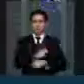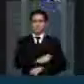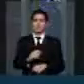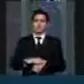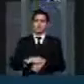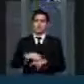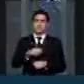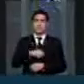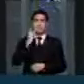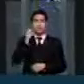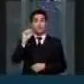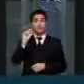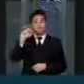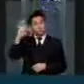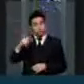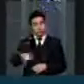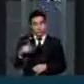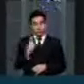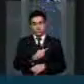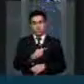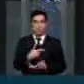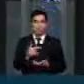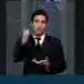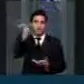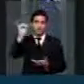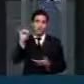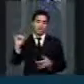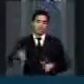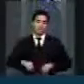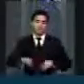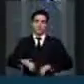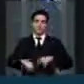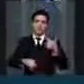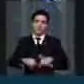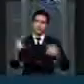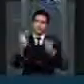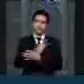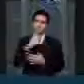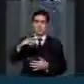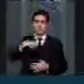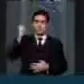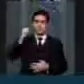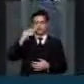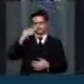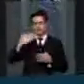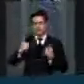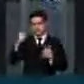competência, para que novamente a gente não venha sofrer com novas ocorrências dessa magnitude. Muito obrigado, senhor presidente.